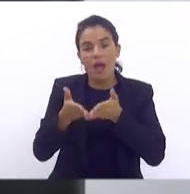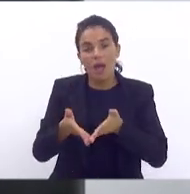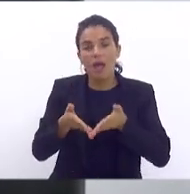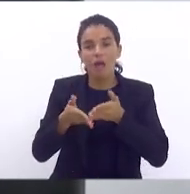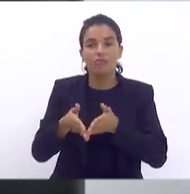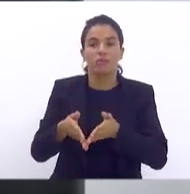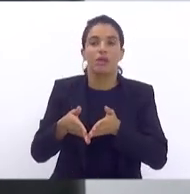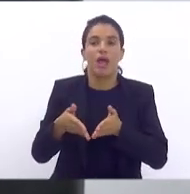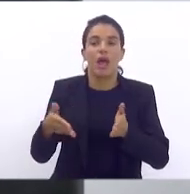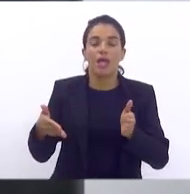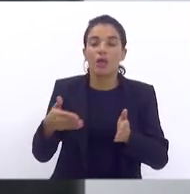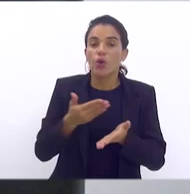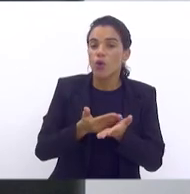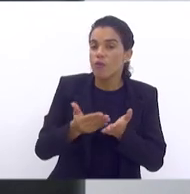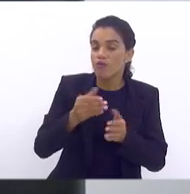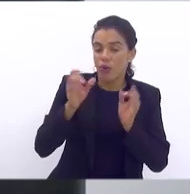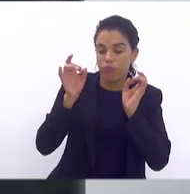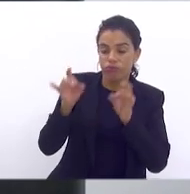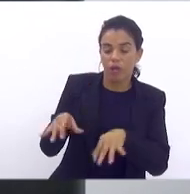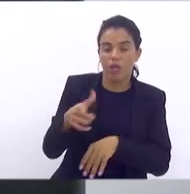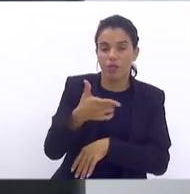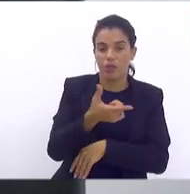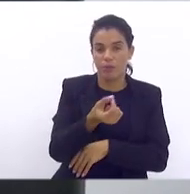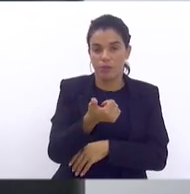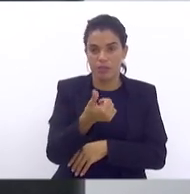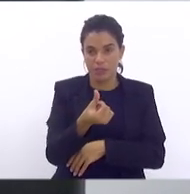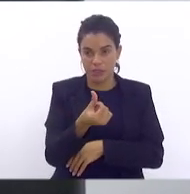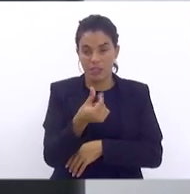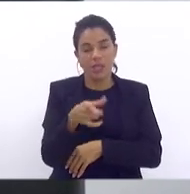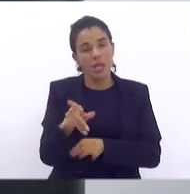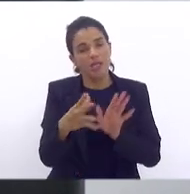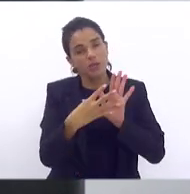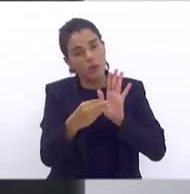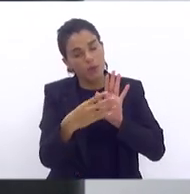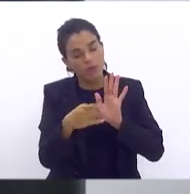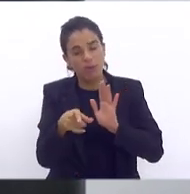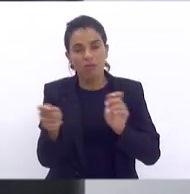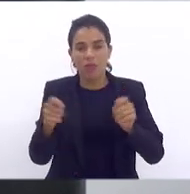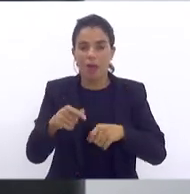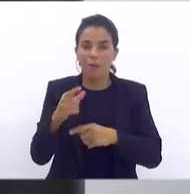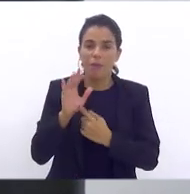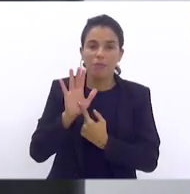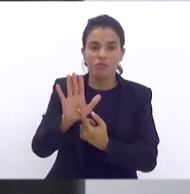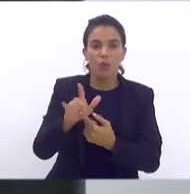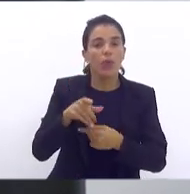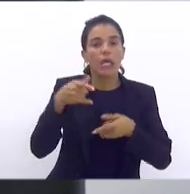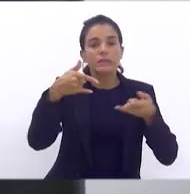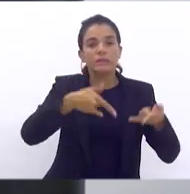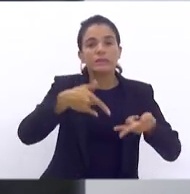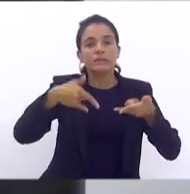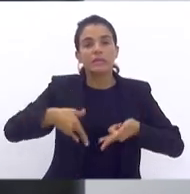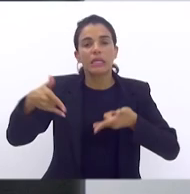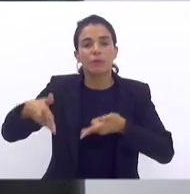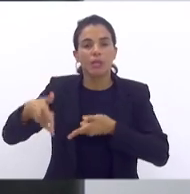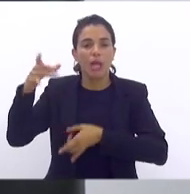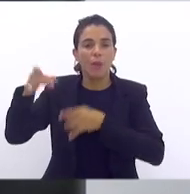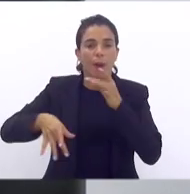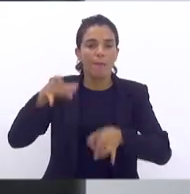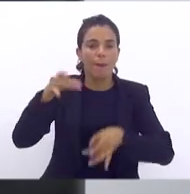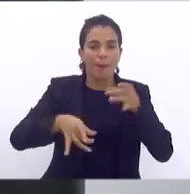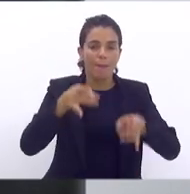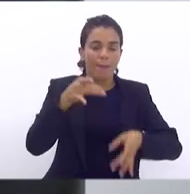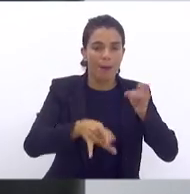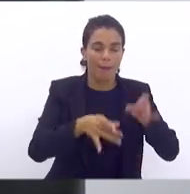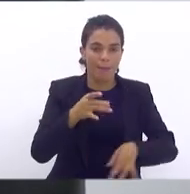desde fevereiro de 2016. Este é um dos exemplos que podemos chamar de cemitério de embarcações ao longo dos anos na Baía de